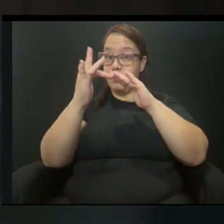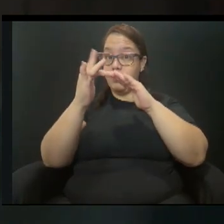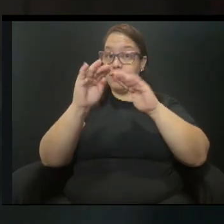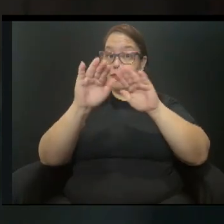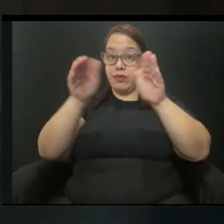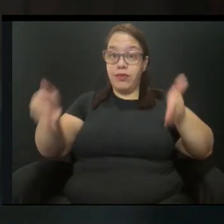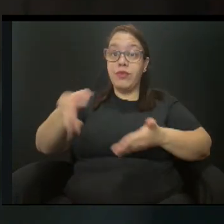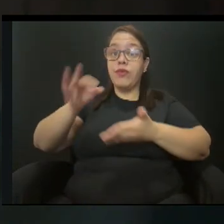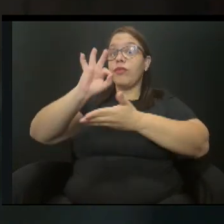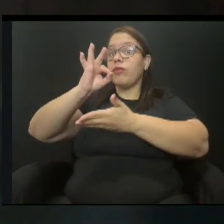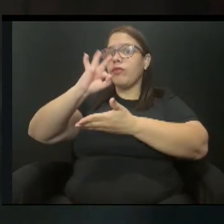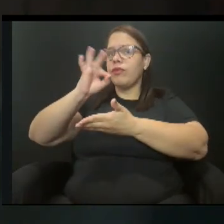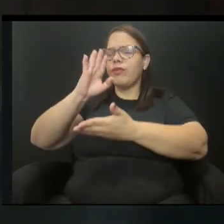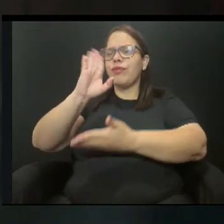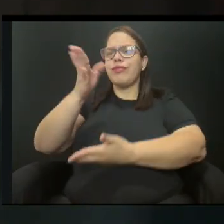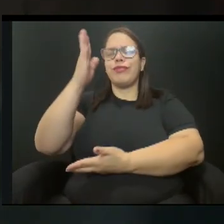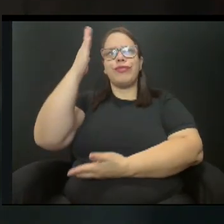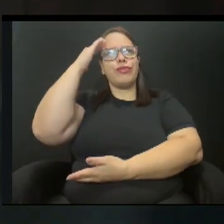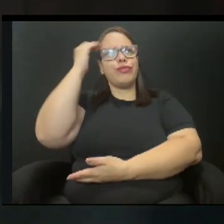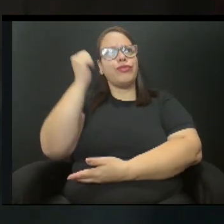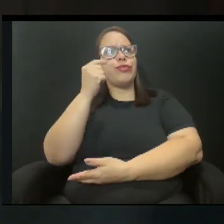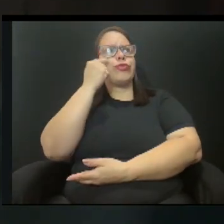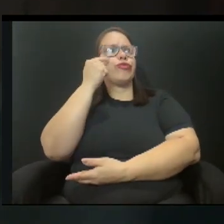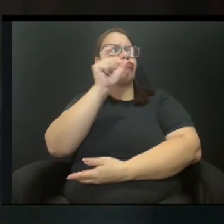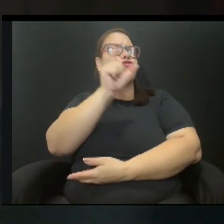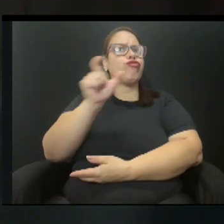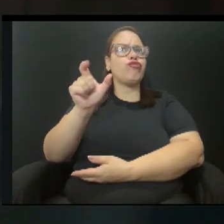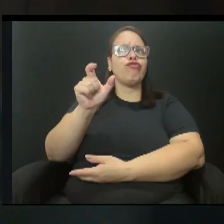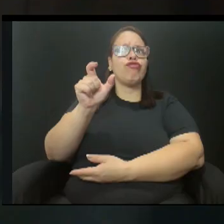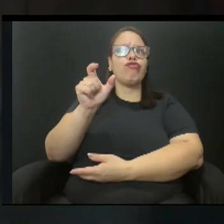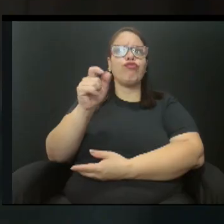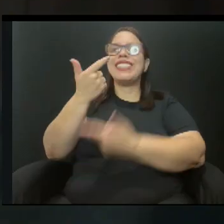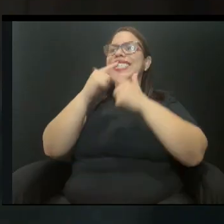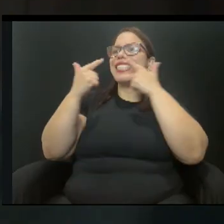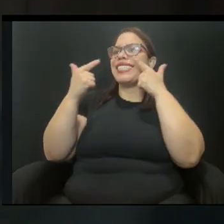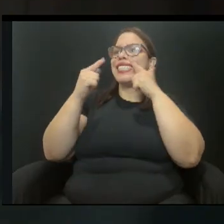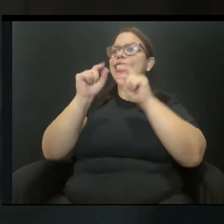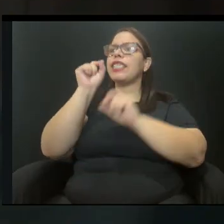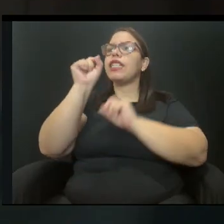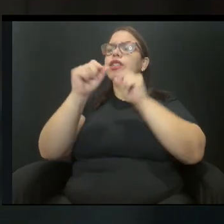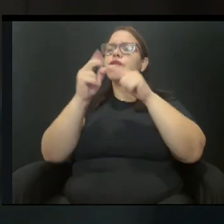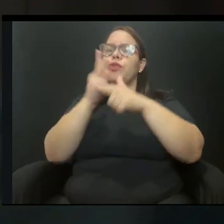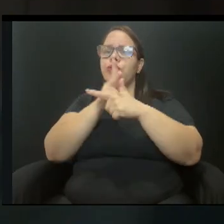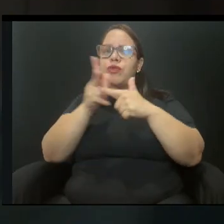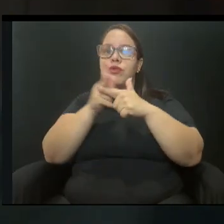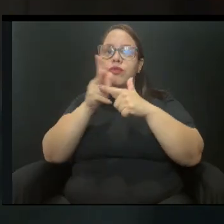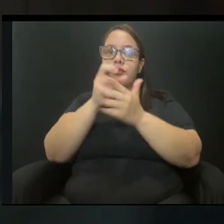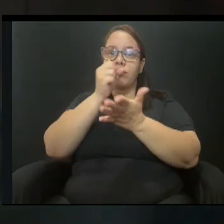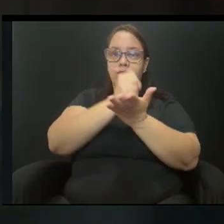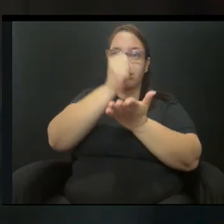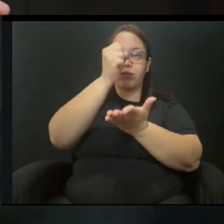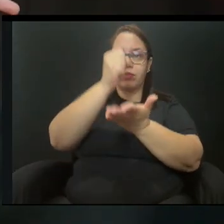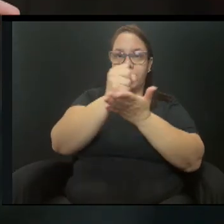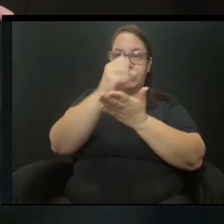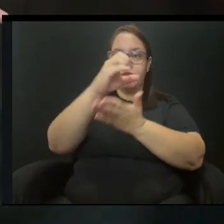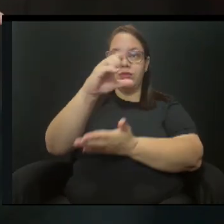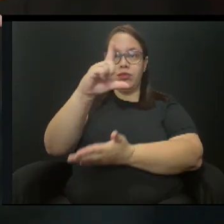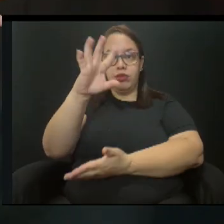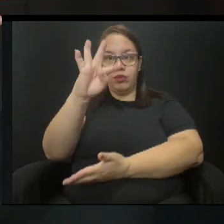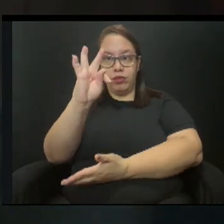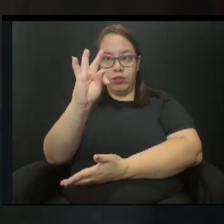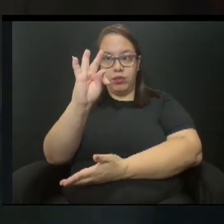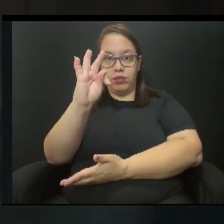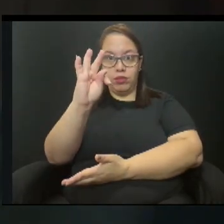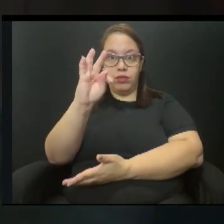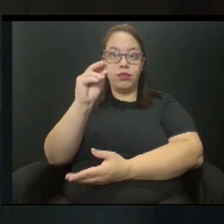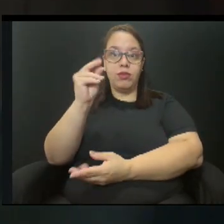já deve ter visto por aí memes e vídeos dizendo que assinar a carteira de trabalho é coisa do